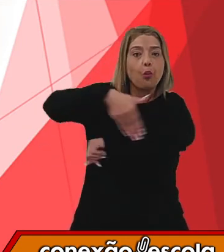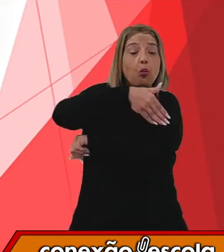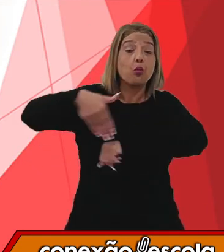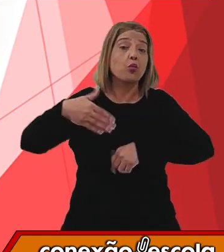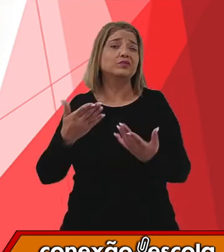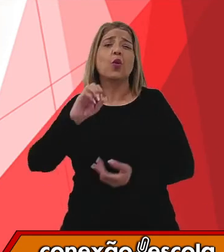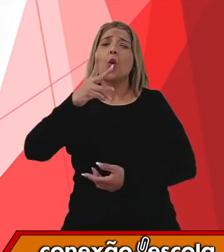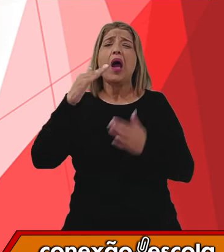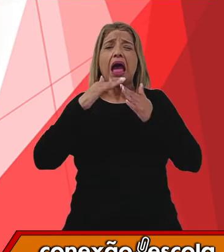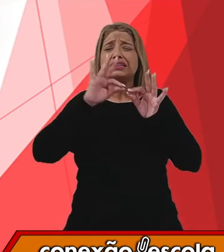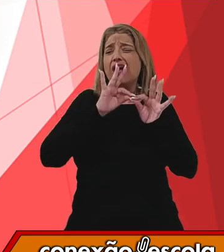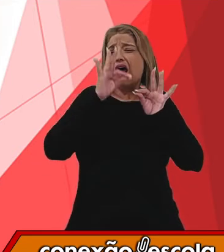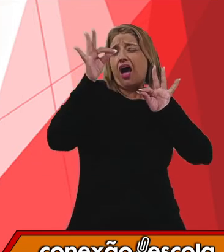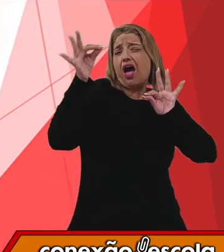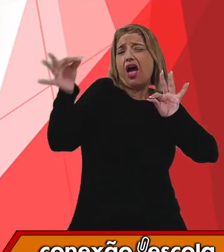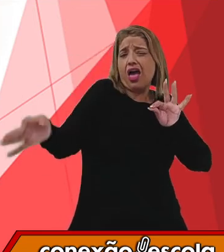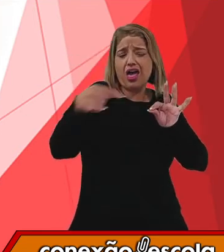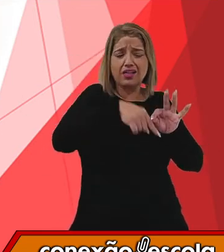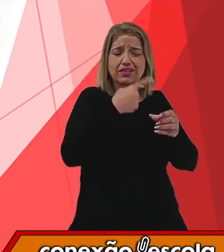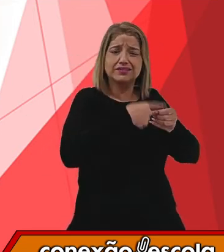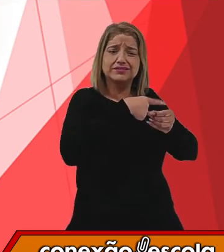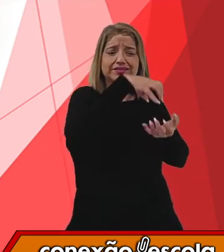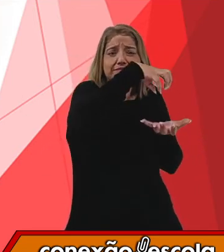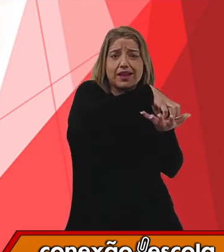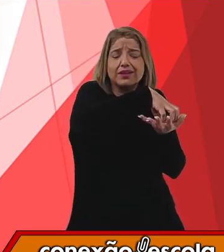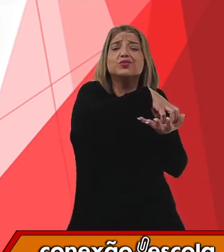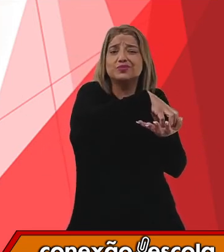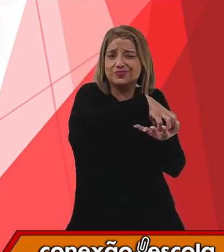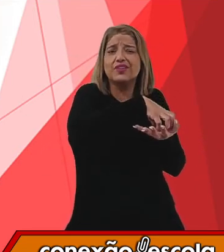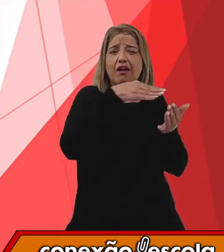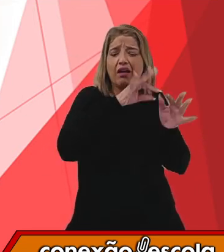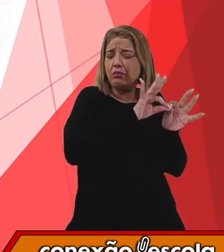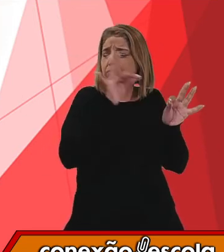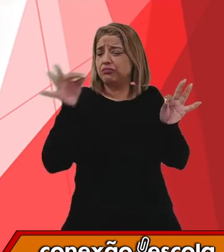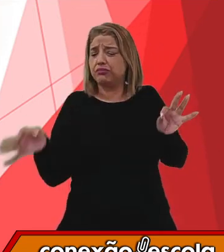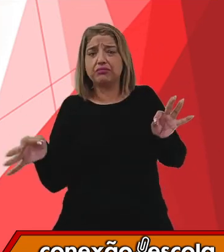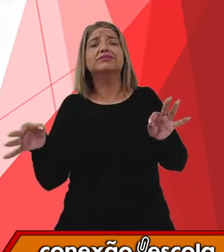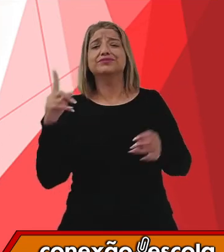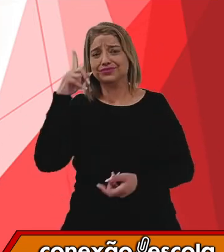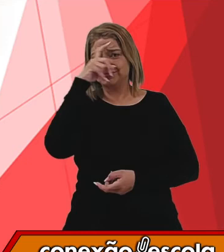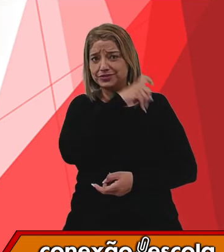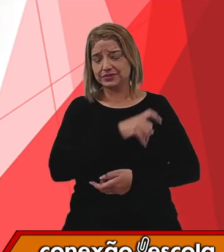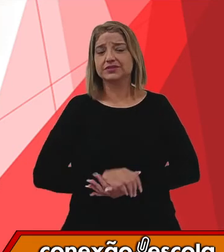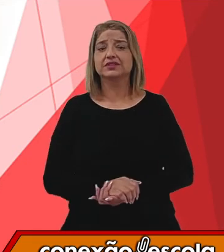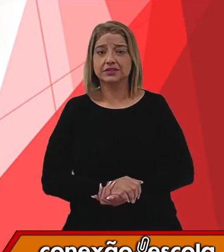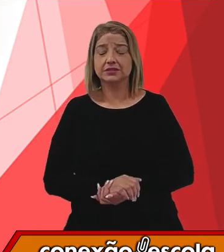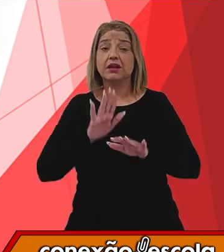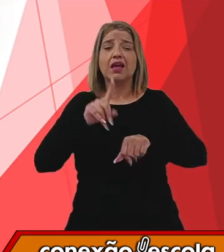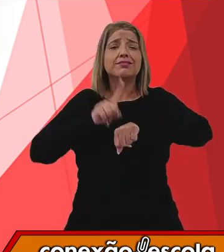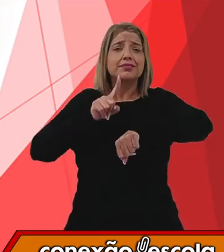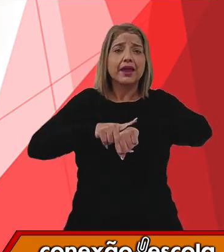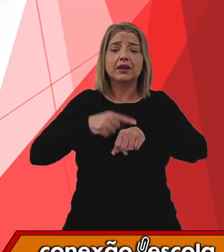lugares muito distantes de onde ocorrem os principais serviços da cidade. Sendo assim, o tempo gasto